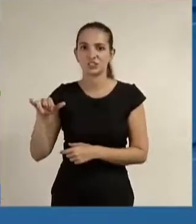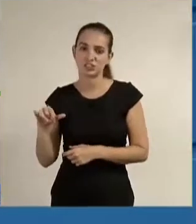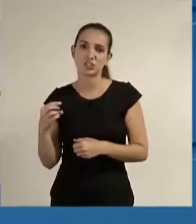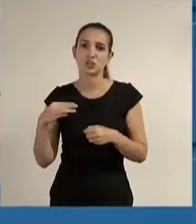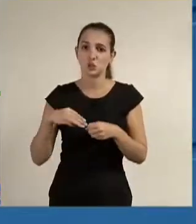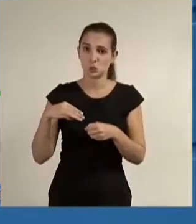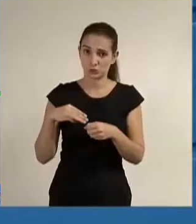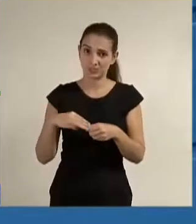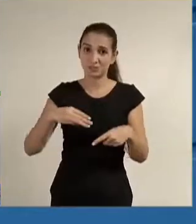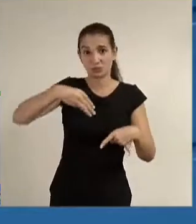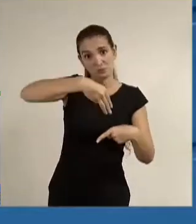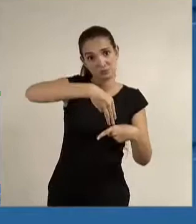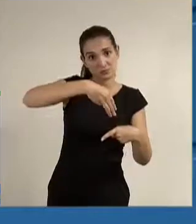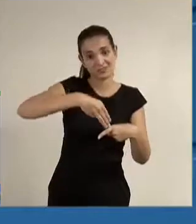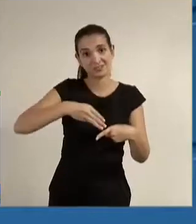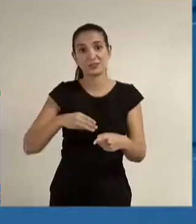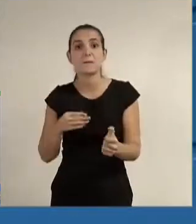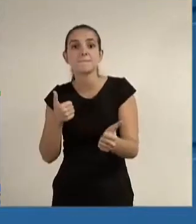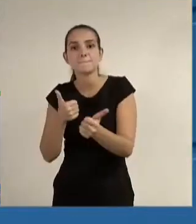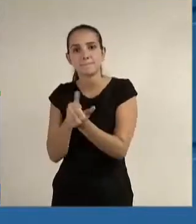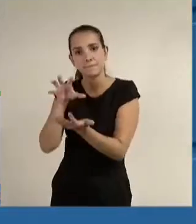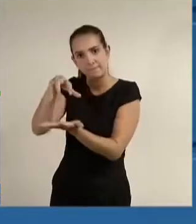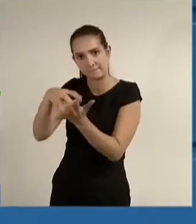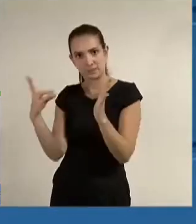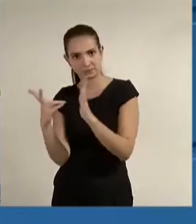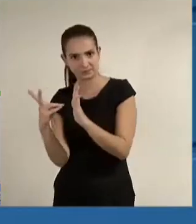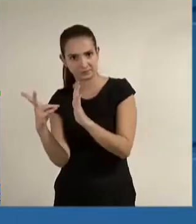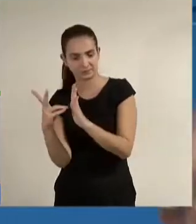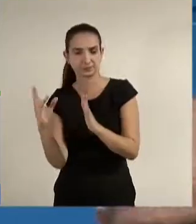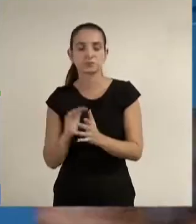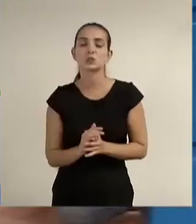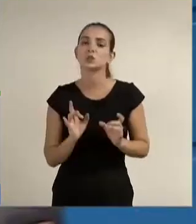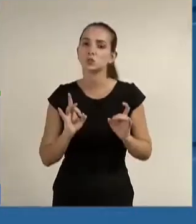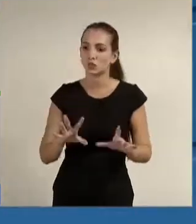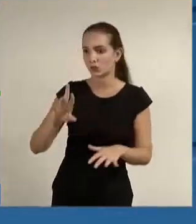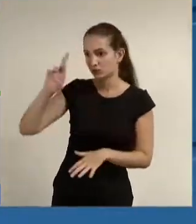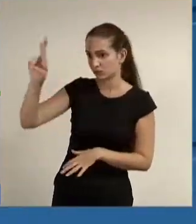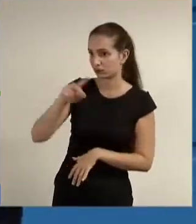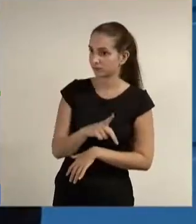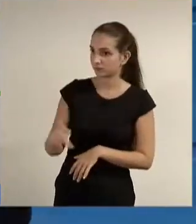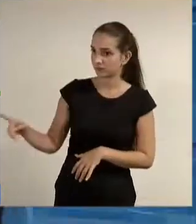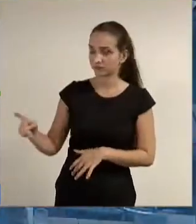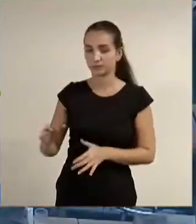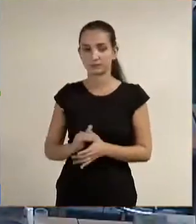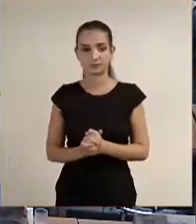no perímetro das aldeias indígenas. Era o que tinha, senhor presidente.